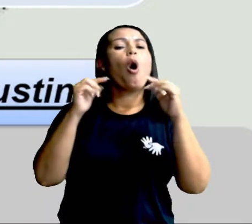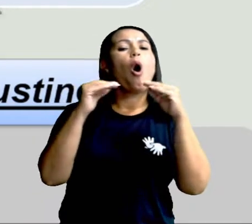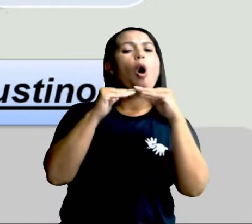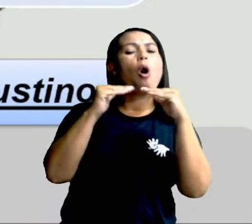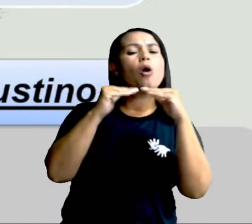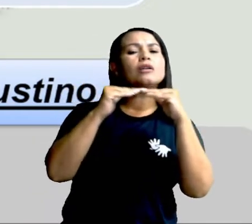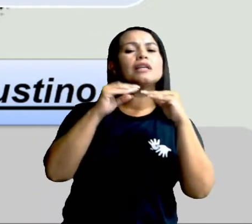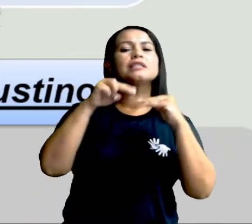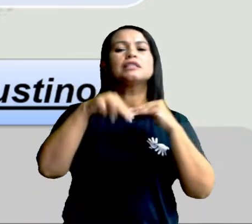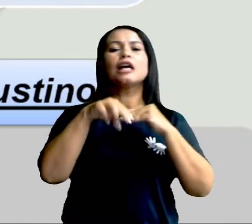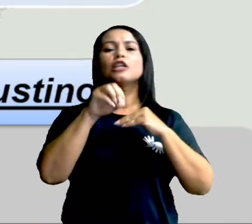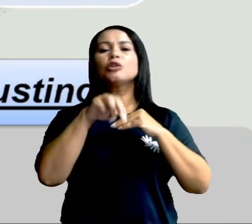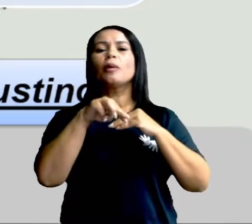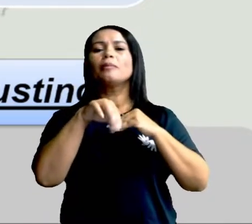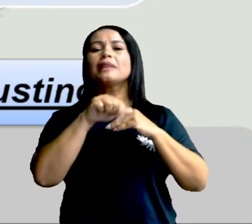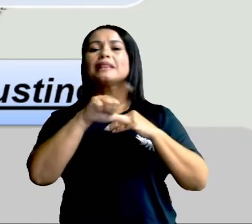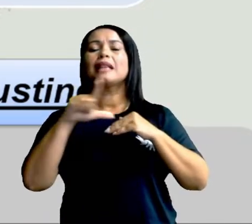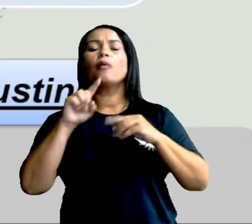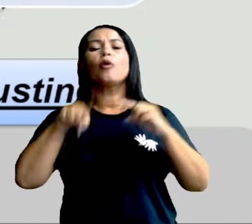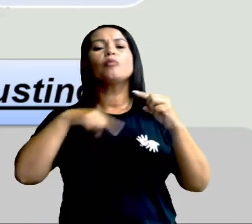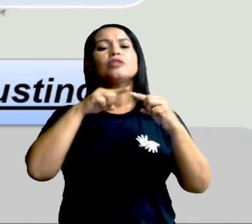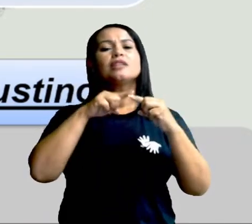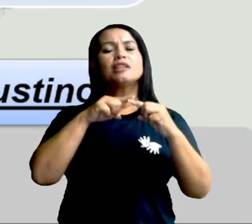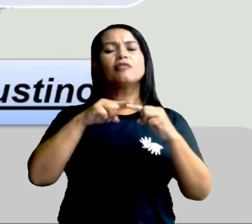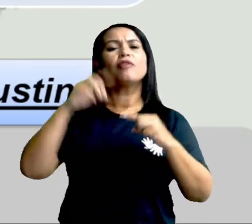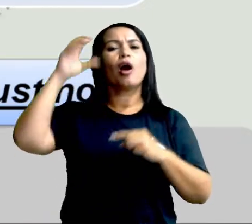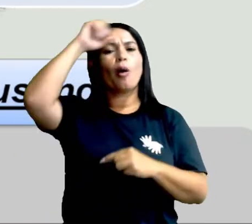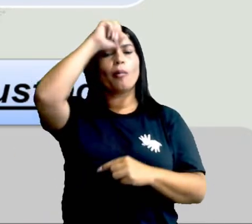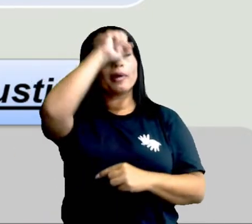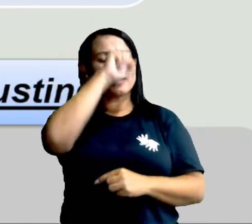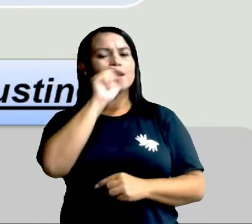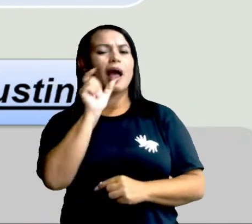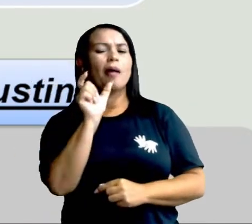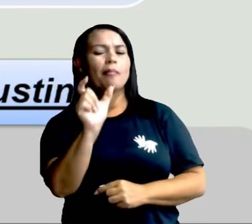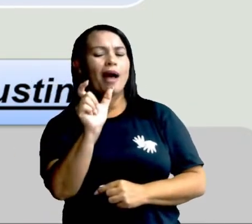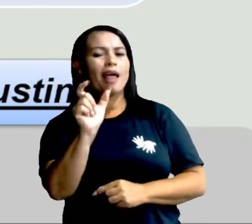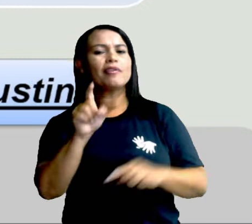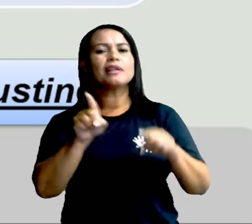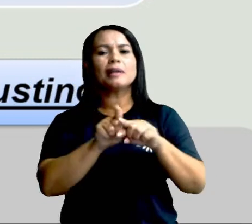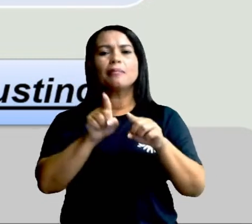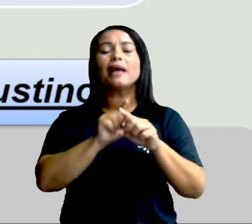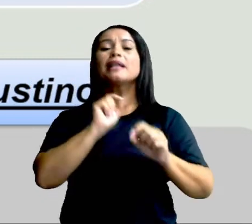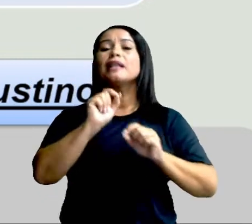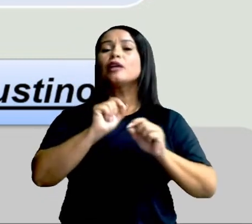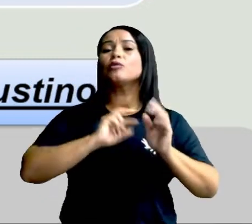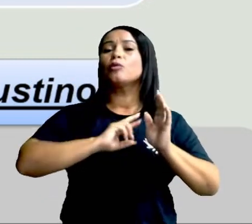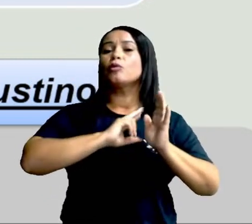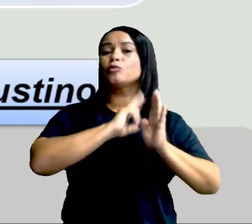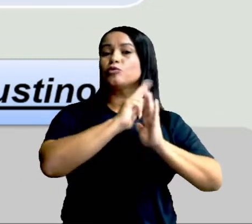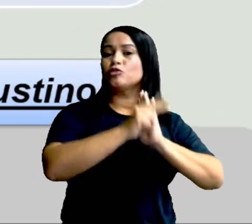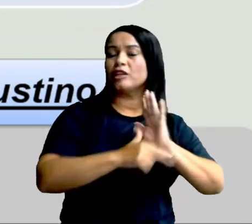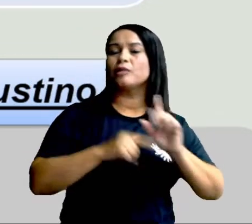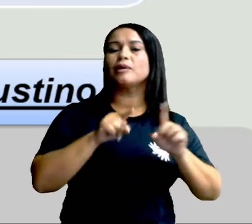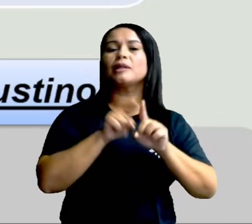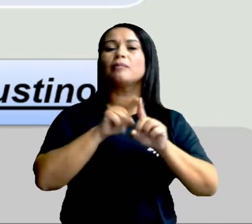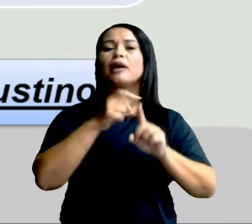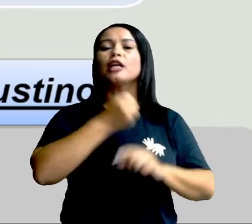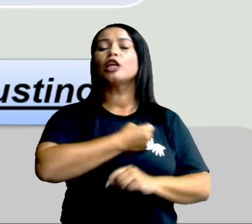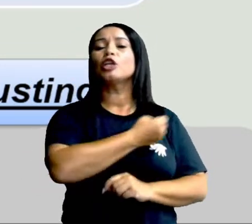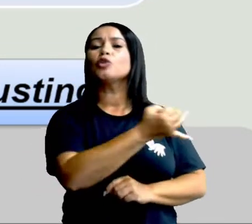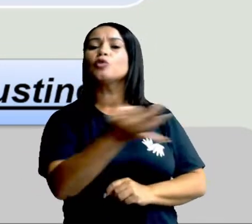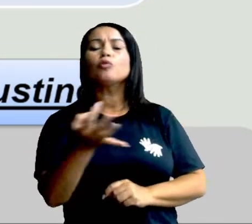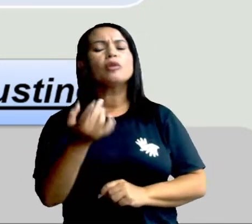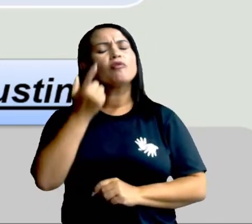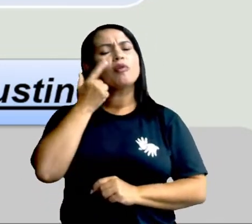o objetivo da nossa aprendizagem é compreender a variação da palavra em relação a gênero e número. E aí a gente vai fazer meio